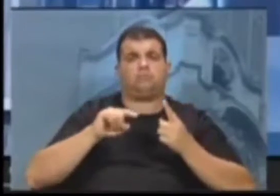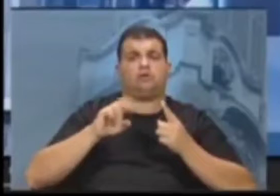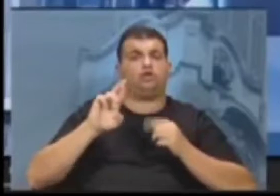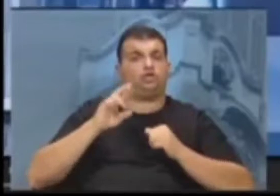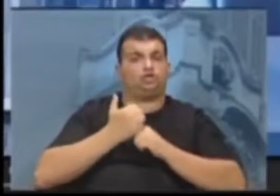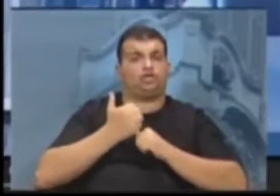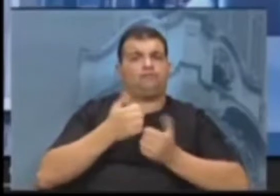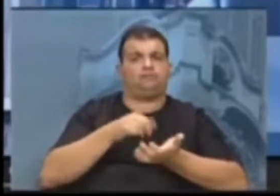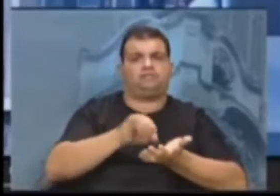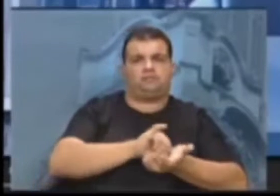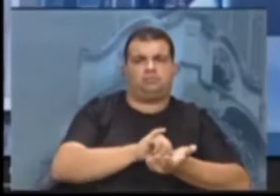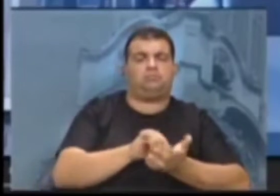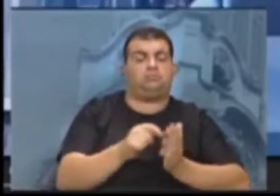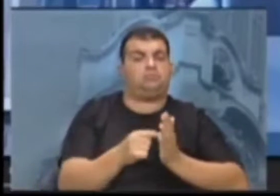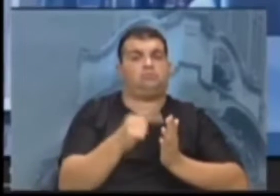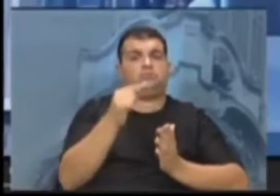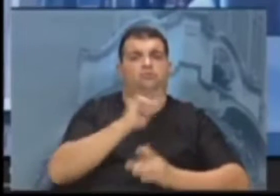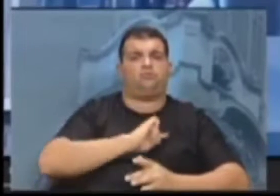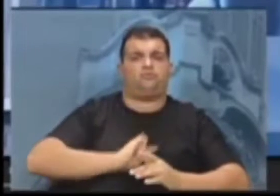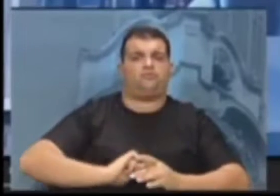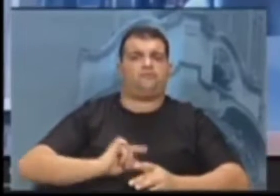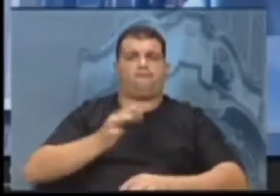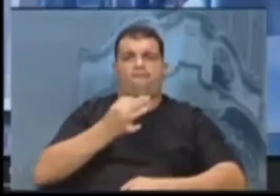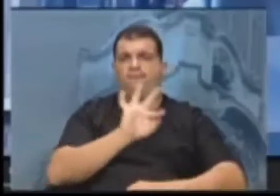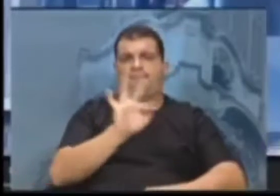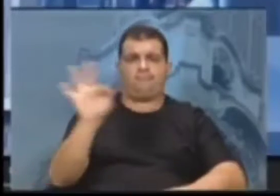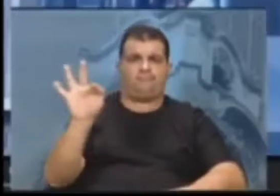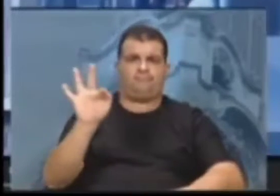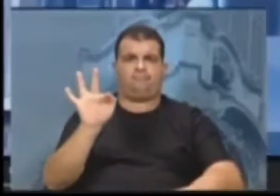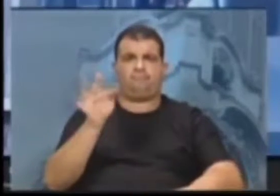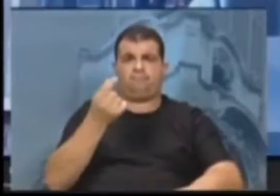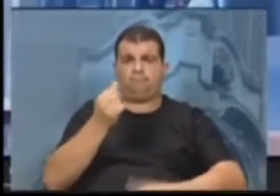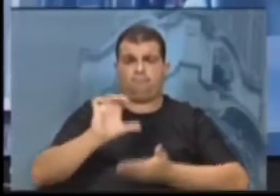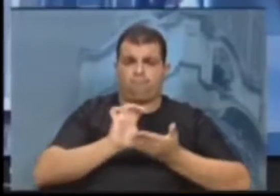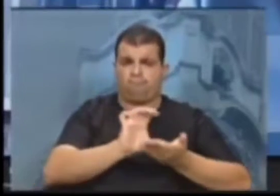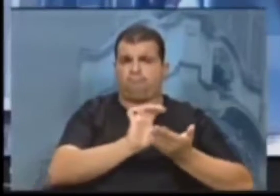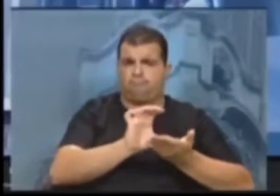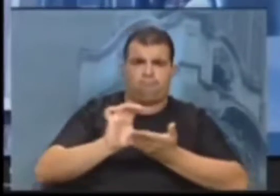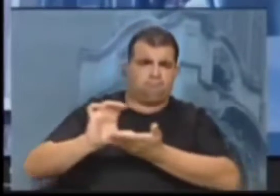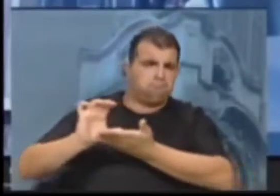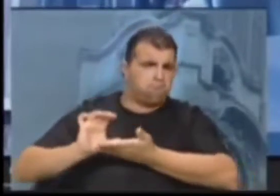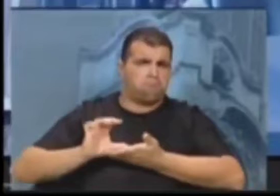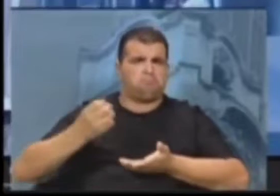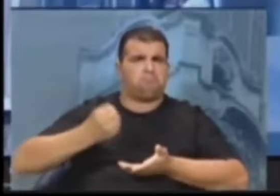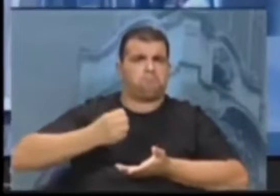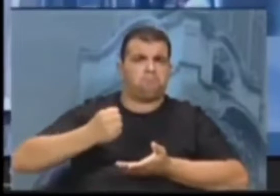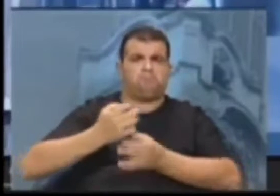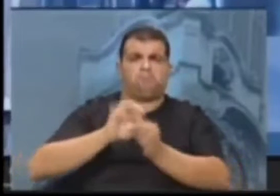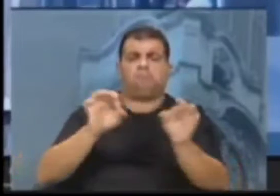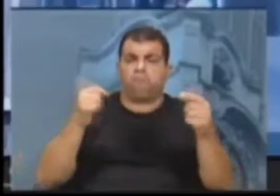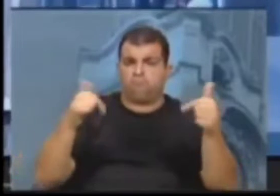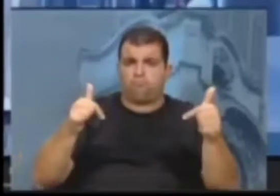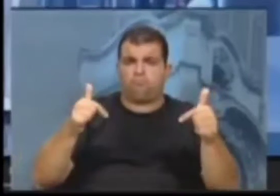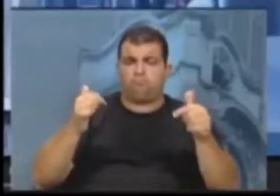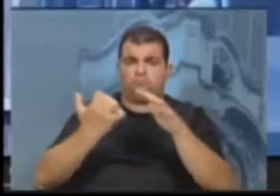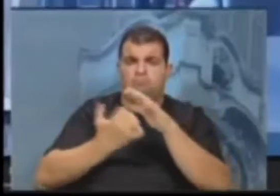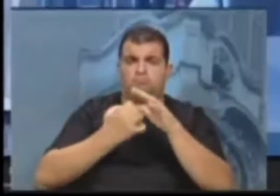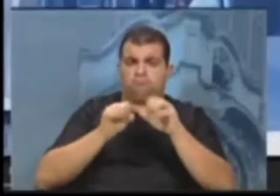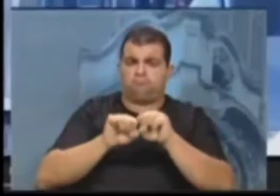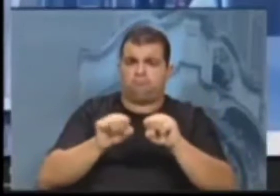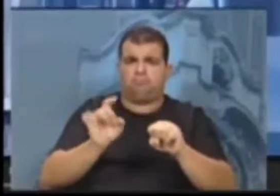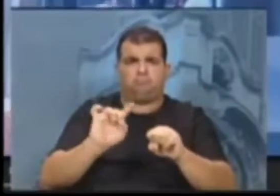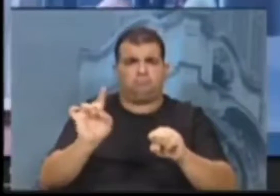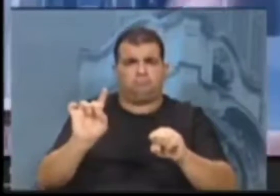comando central a partir do governo federal que distribuísse renda, que garantisse o emprego, que garantisse que as empresas não